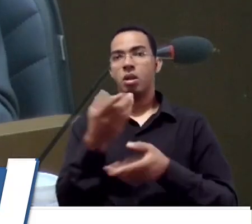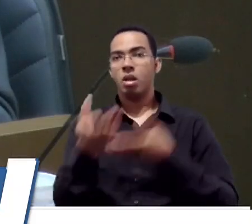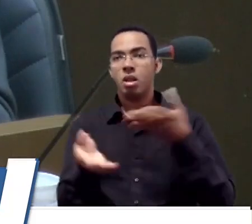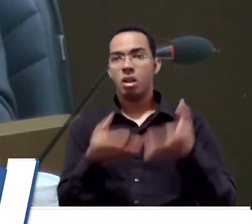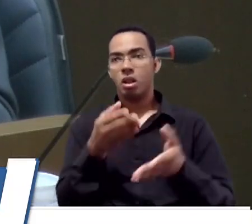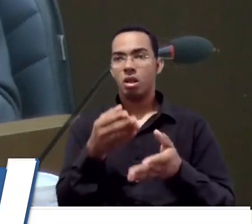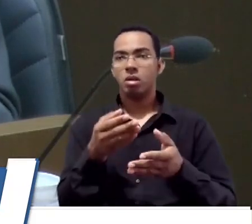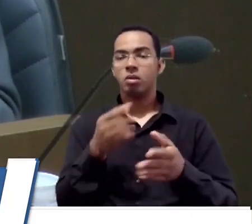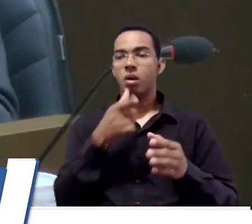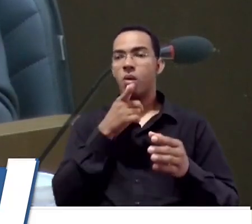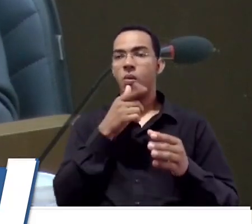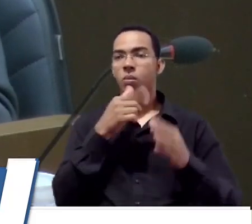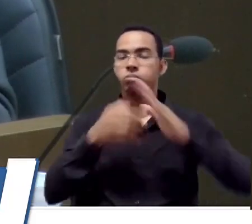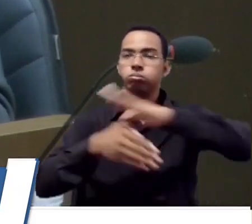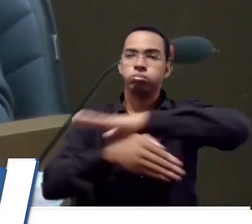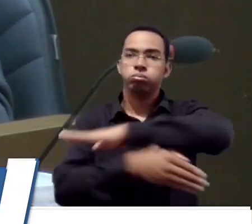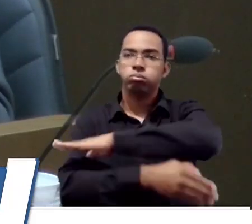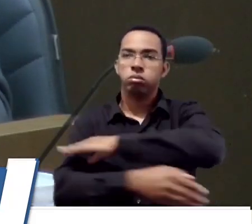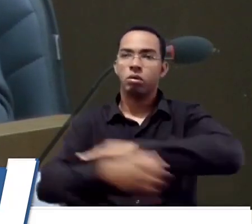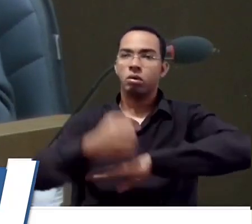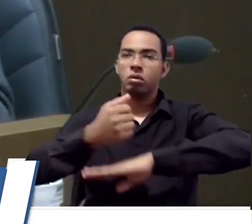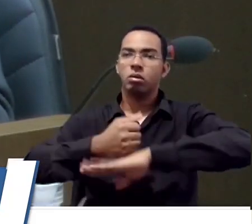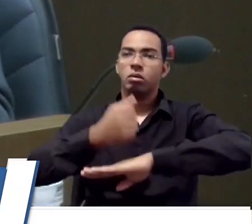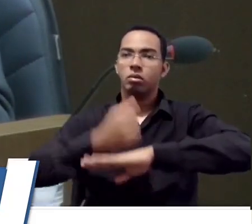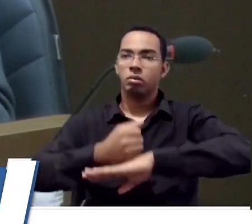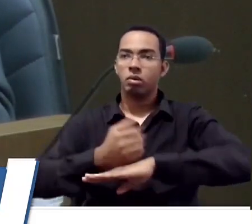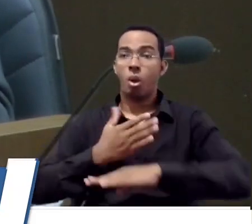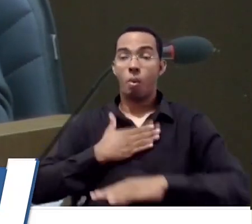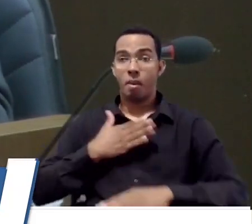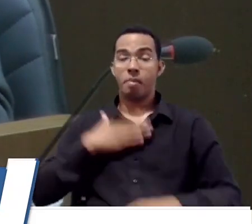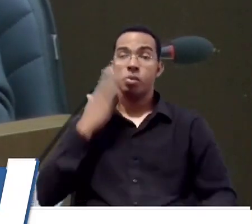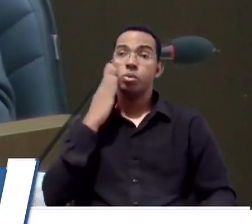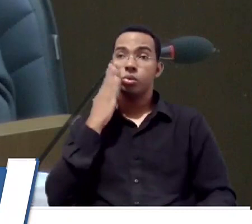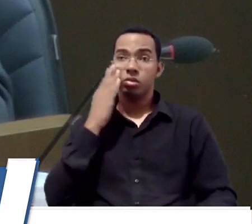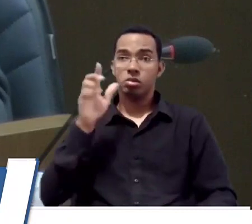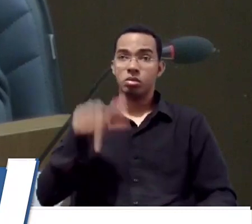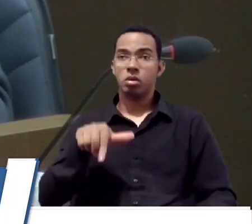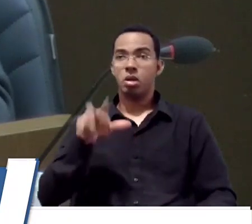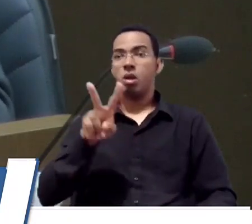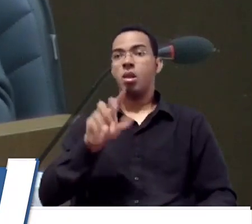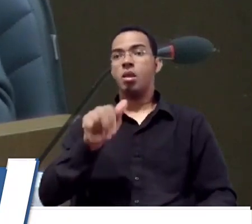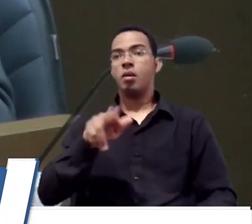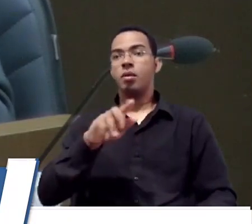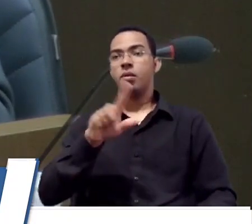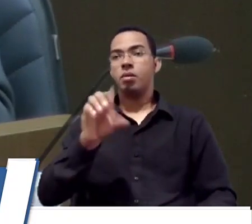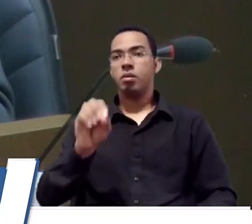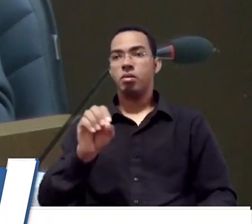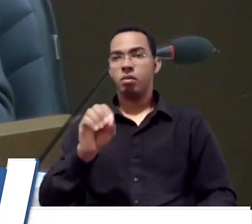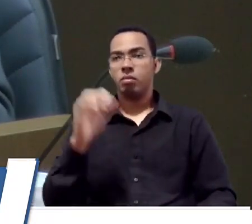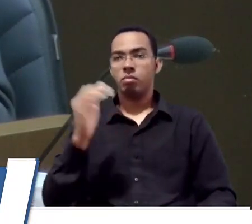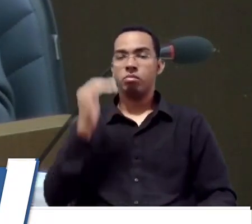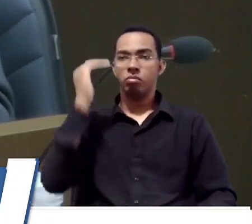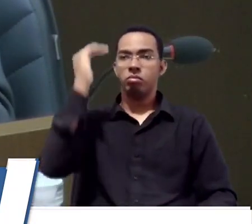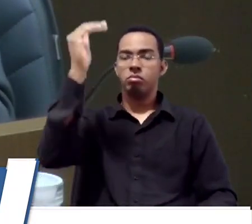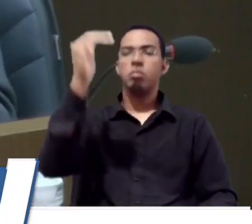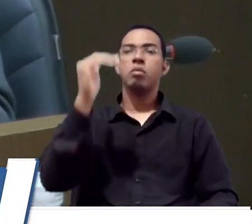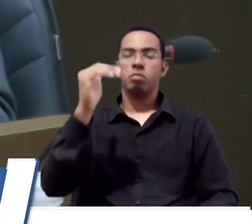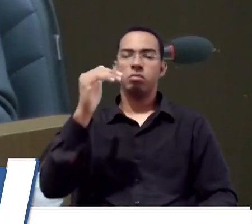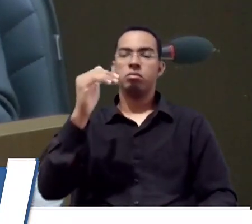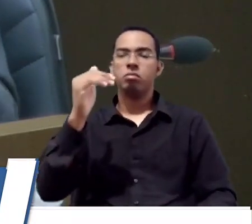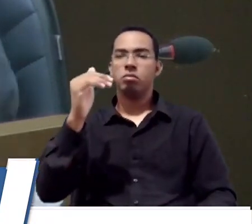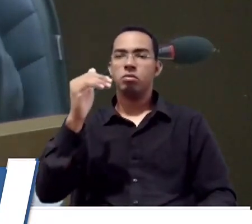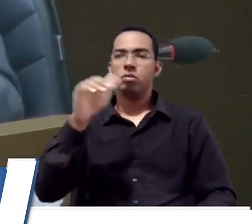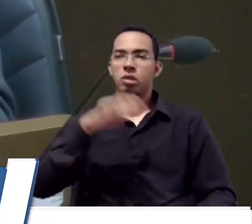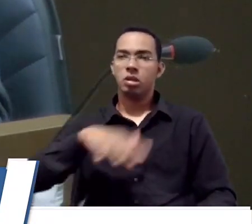saneamento básico na cidade de Franca, no meu entendimento, o Vanzo é uma das maiores autoridades do